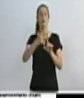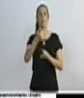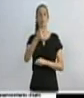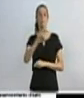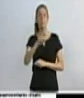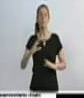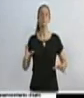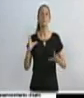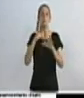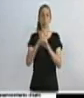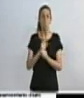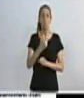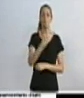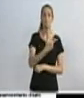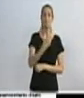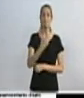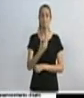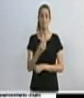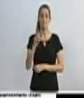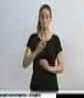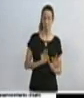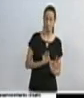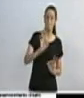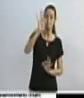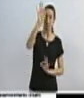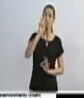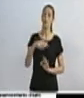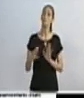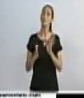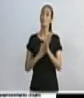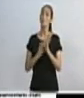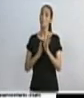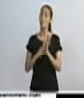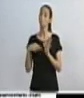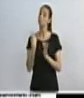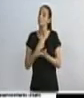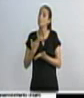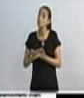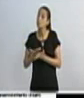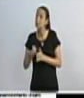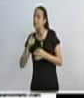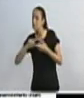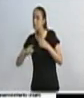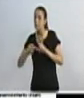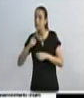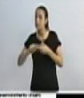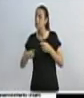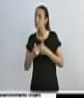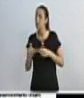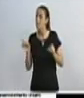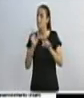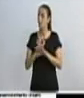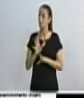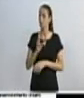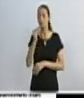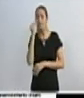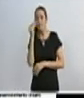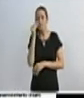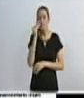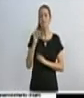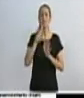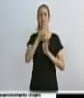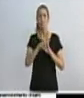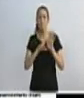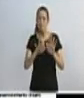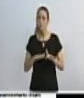metros. Lembrando que essa é uma proposta que está em estudo, a gente está ainda tentando melhorar a